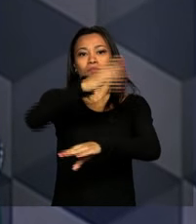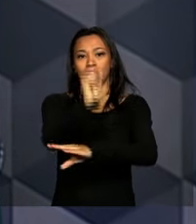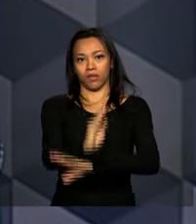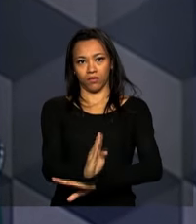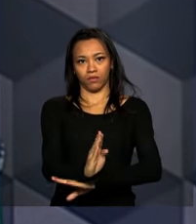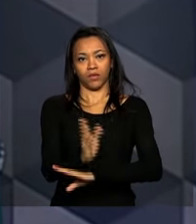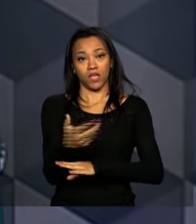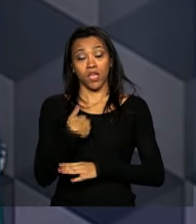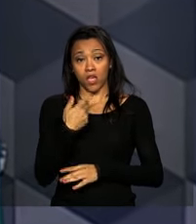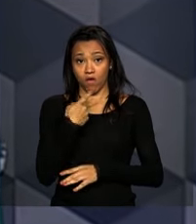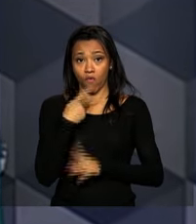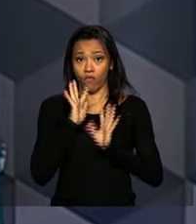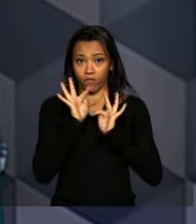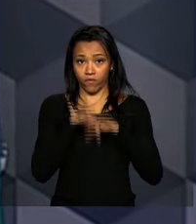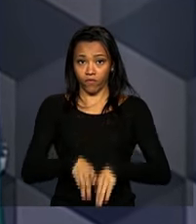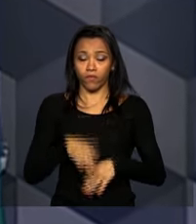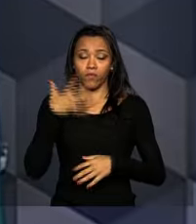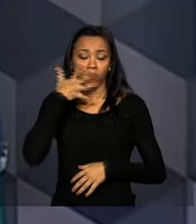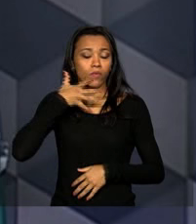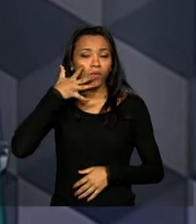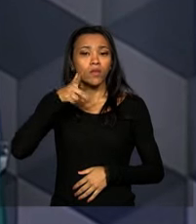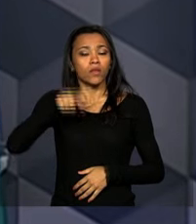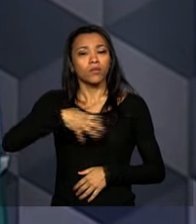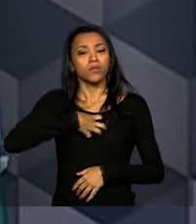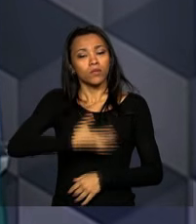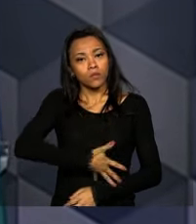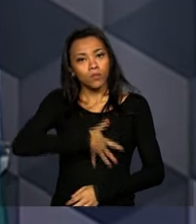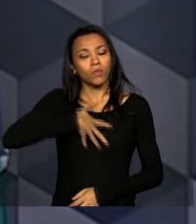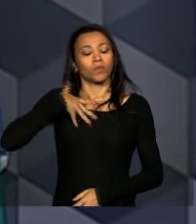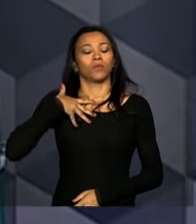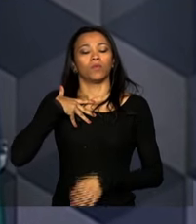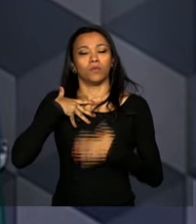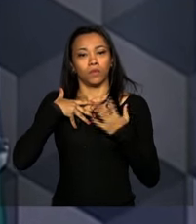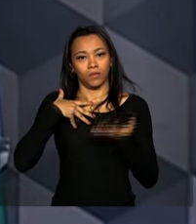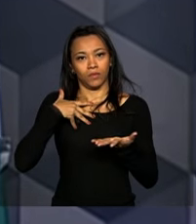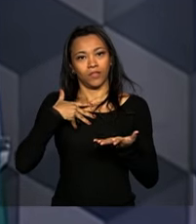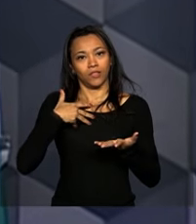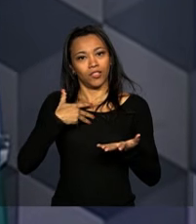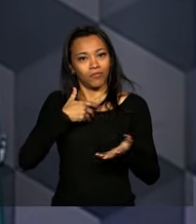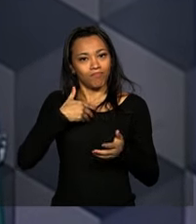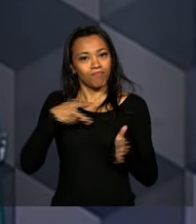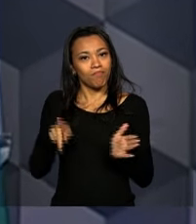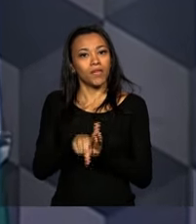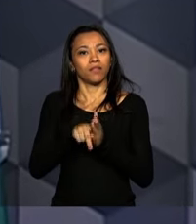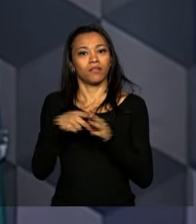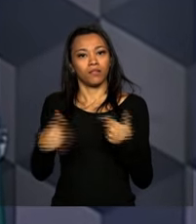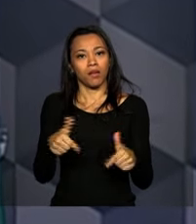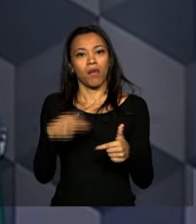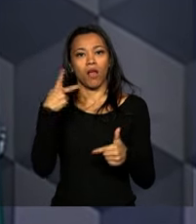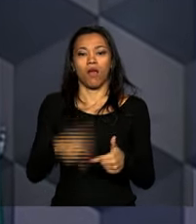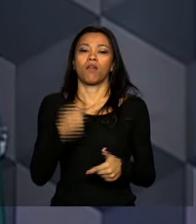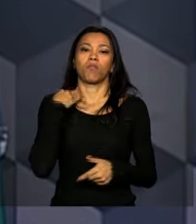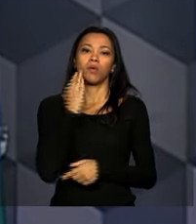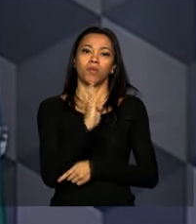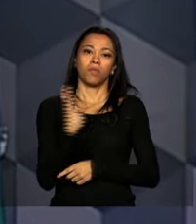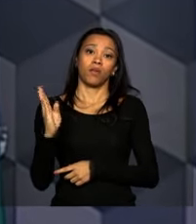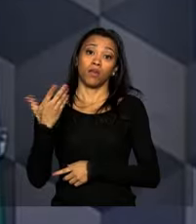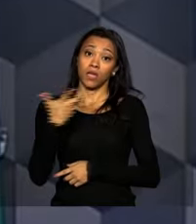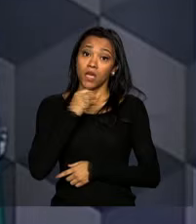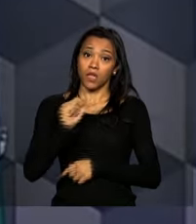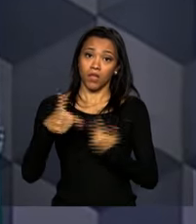encerrar falando uma coisa que é um orgulho danado de ser desta casa e ser produtor rural. Produtor